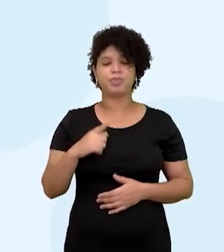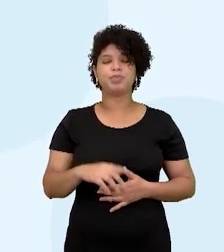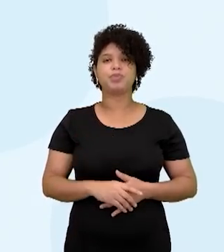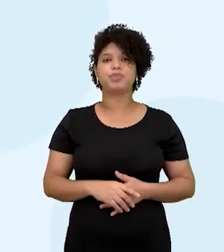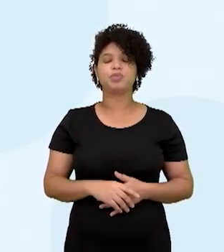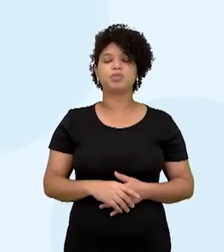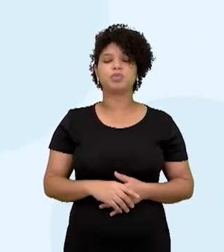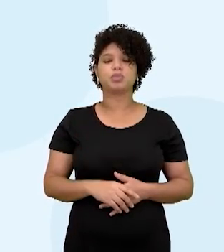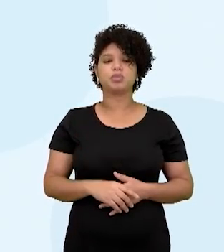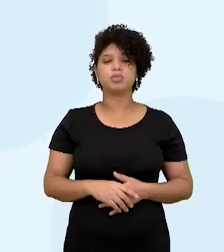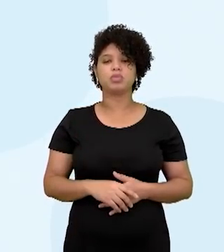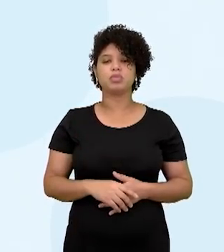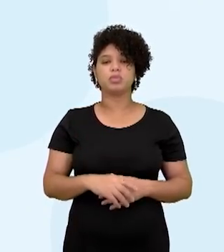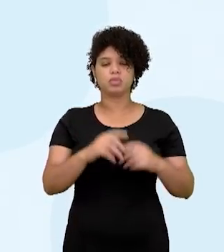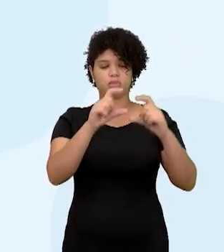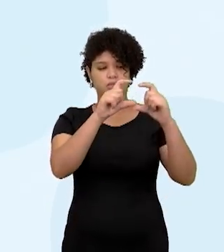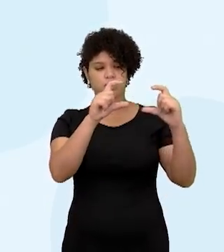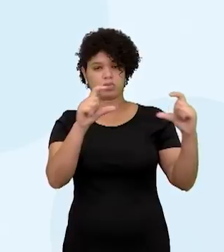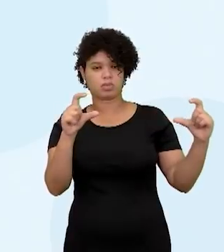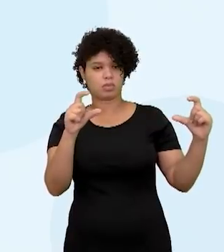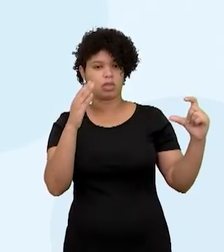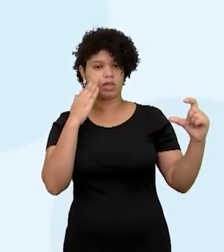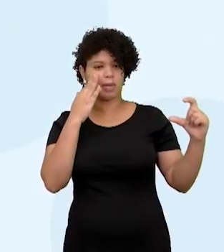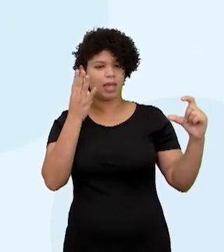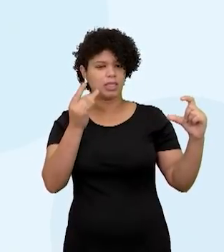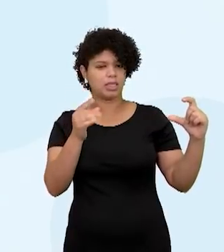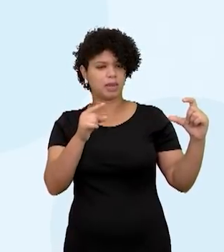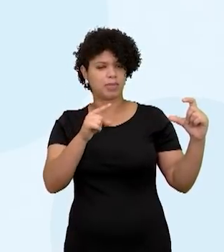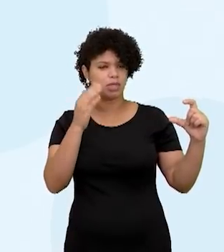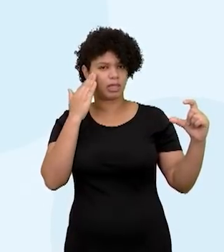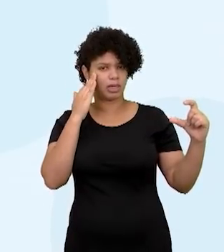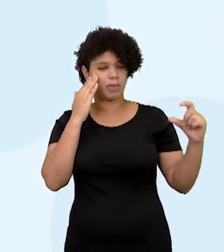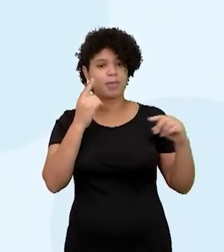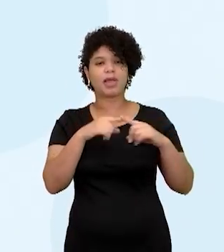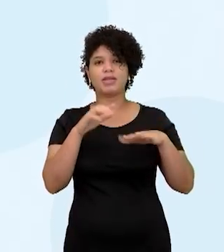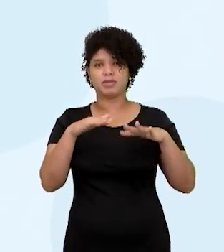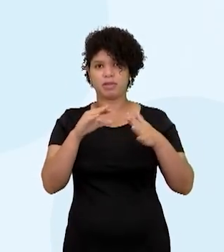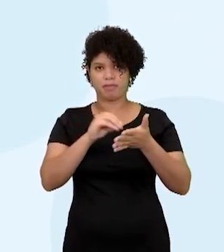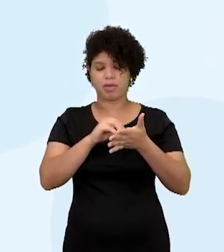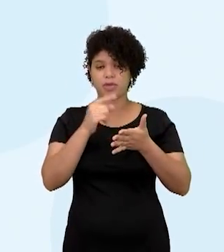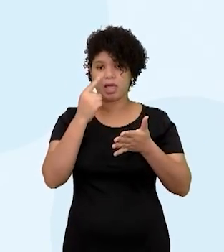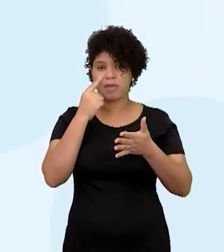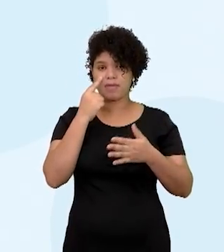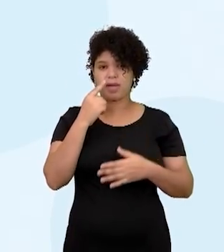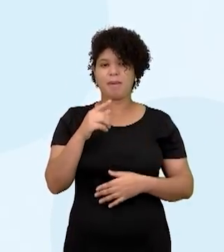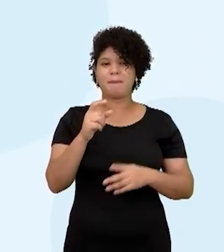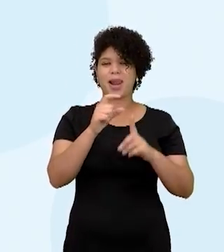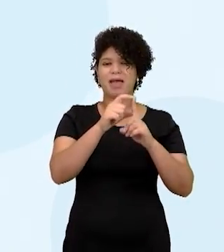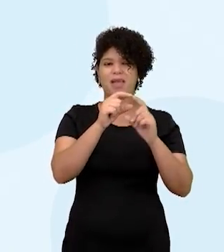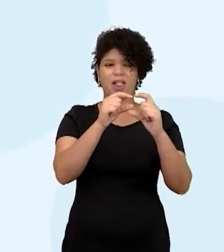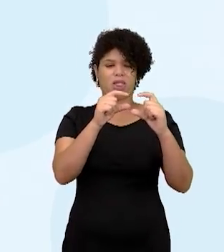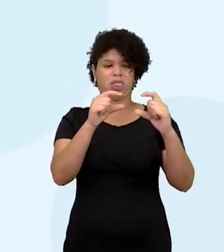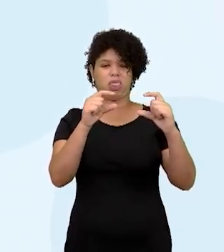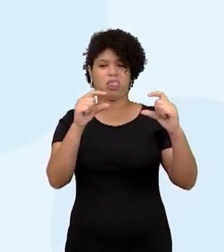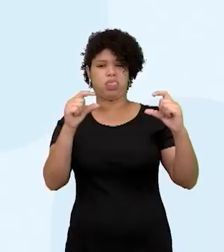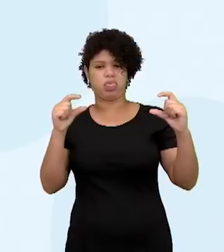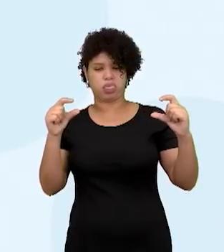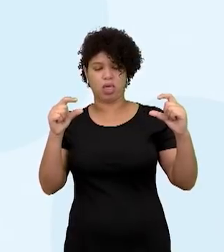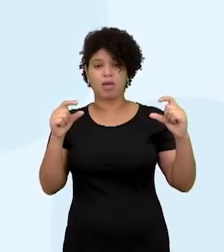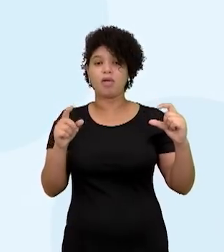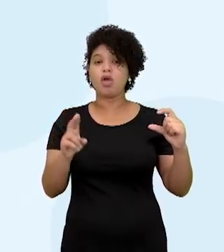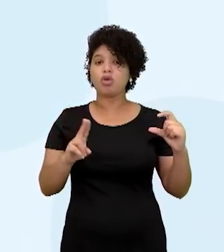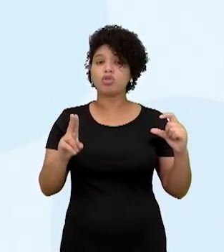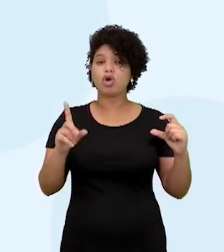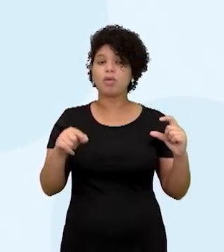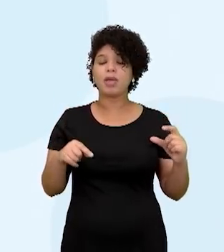o quadrado da soma de dois termos. Quero só dar um detalhe para vocês que eu acabei não falando. Tá vendo esse termo trinômio quadrado perfeito? É o nome que a